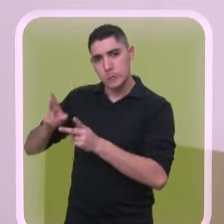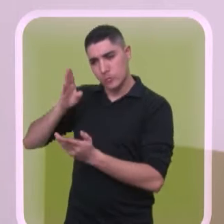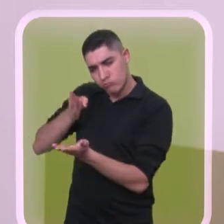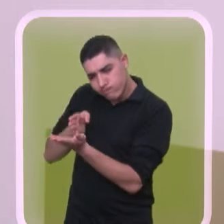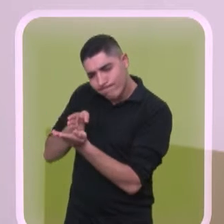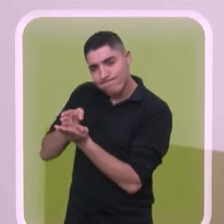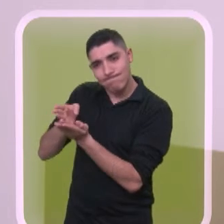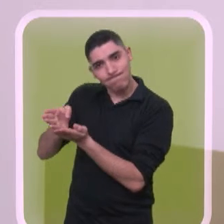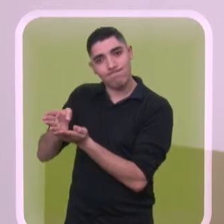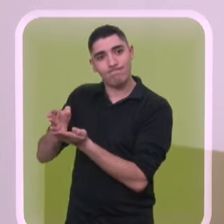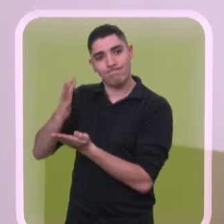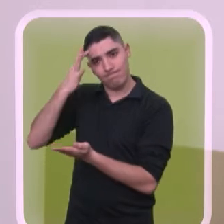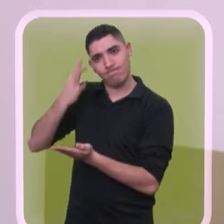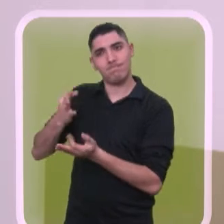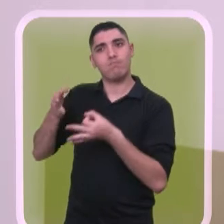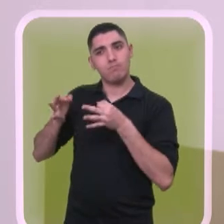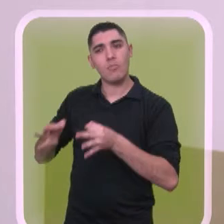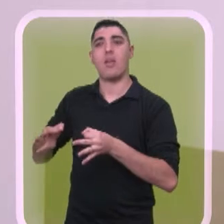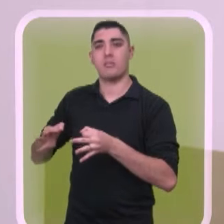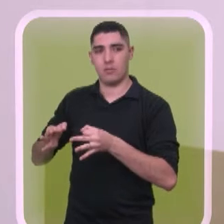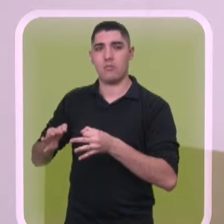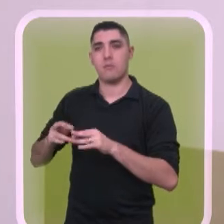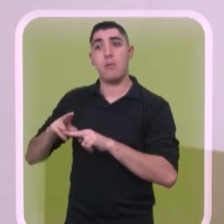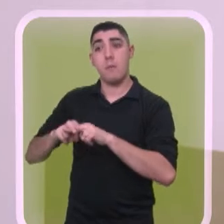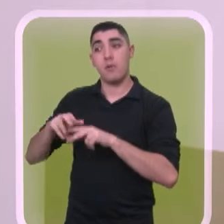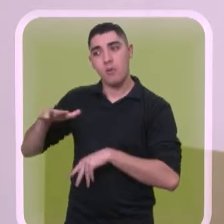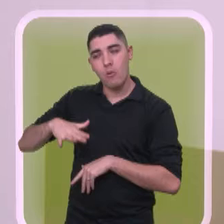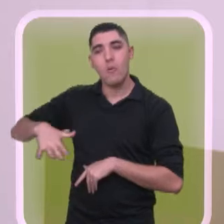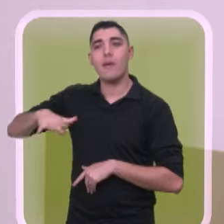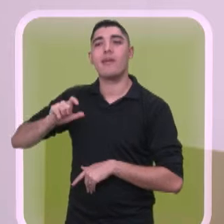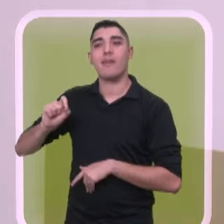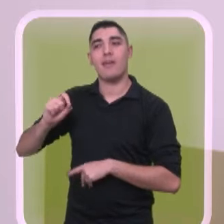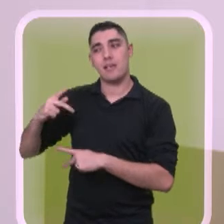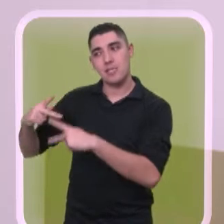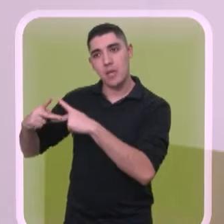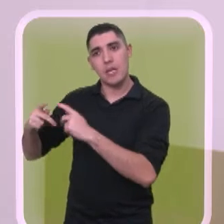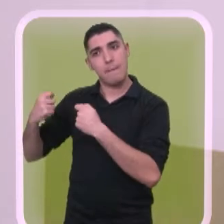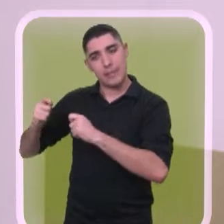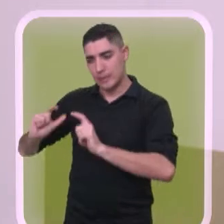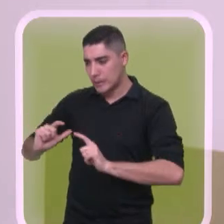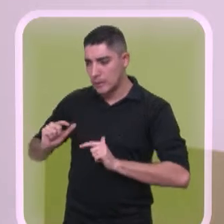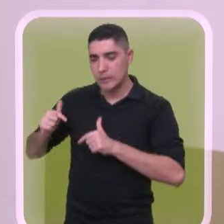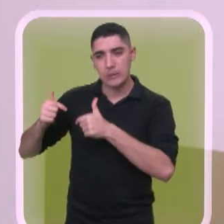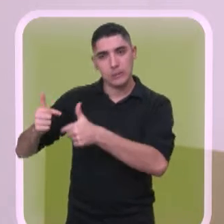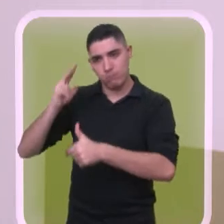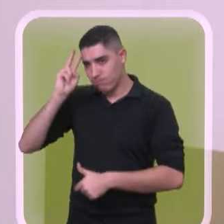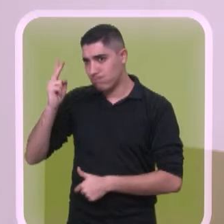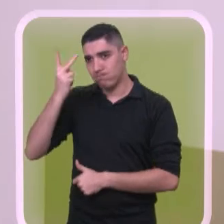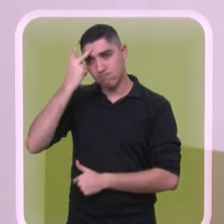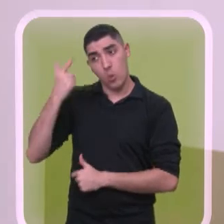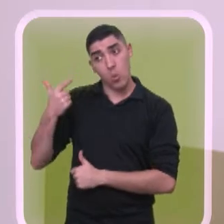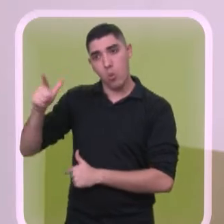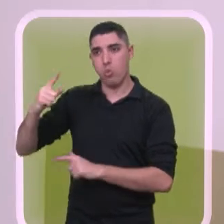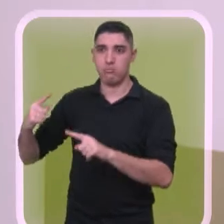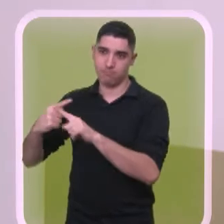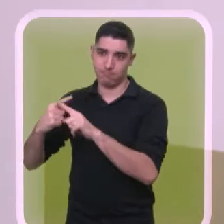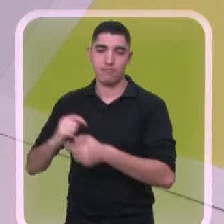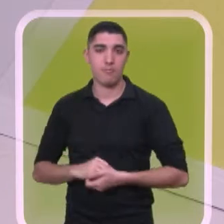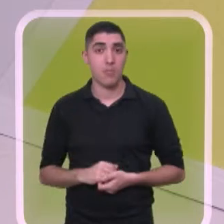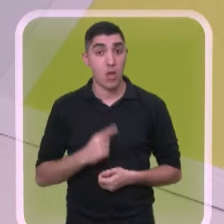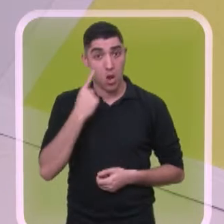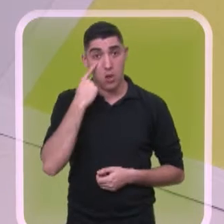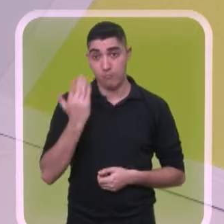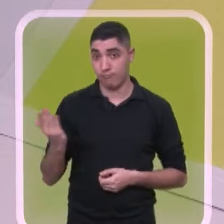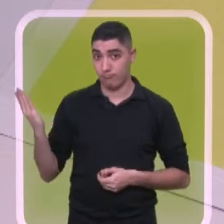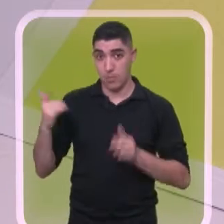aí as colocações dos times, né, enfim, o São José já tem que partir para a próxima, já pensando no próximo compromisso. Vamos dar uma olhada nos jogos